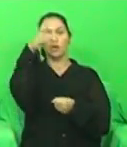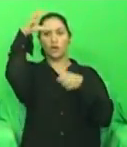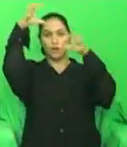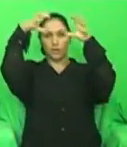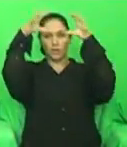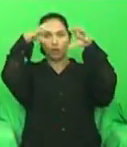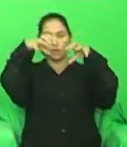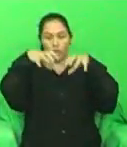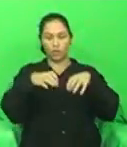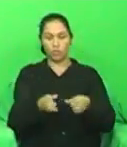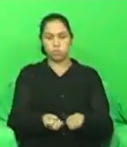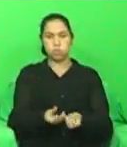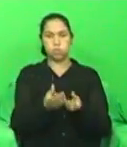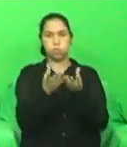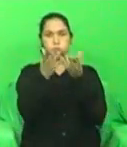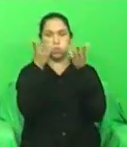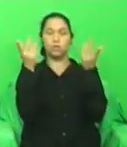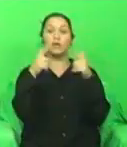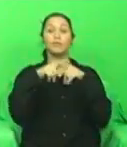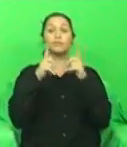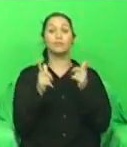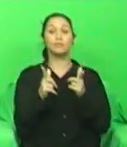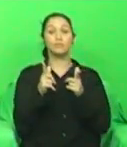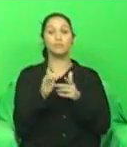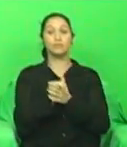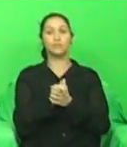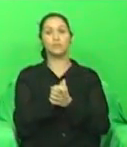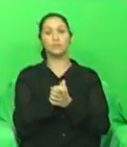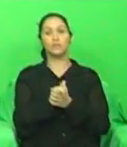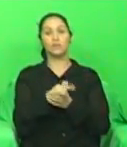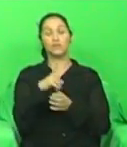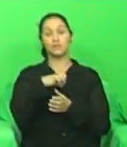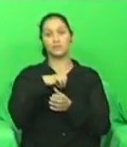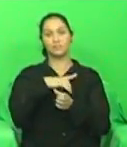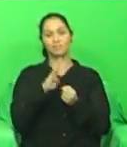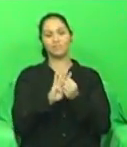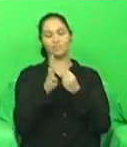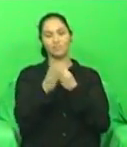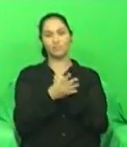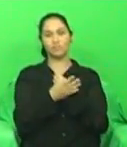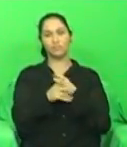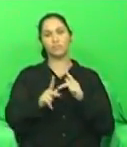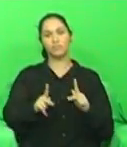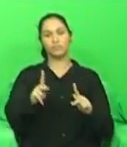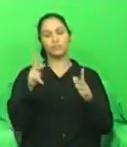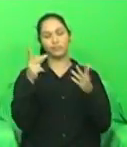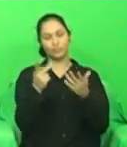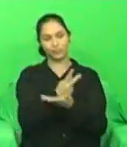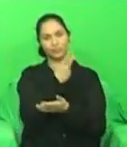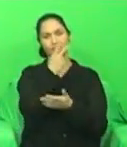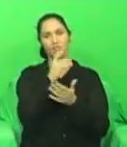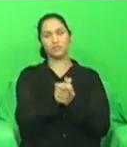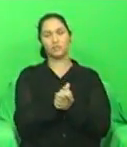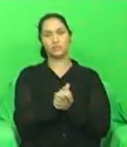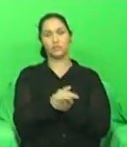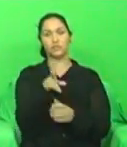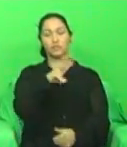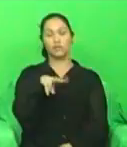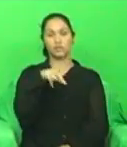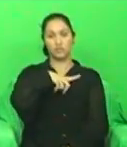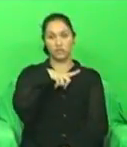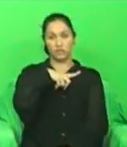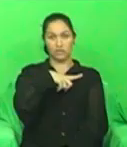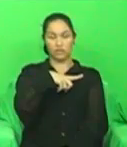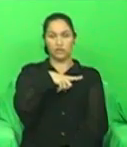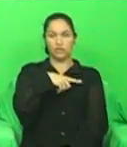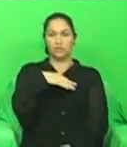dependem de viver sob um salário mínimo em situação muito difícil então esperamos que o prefeito eventual ou a cedência